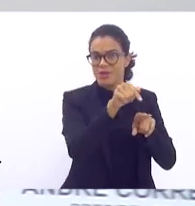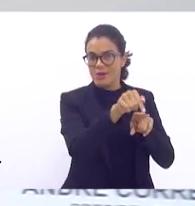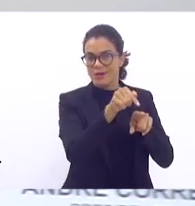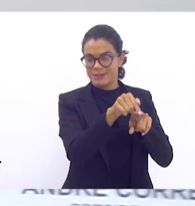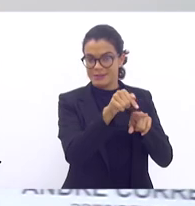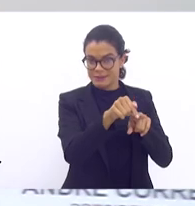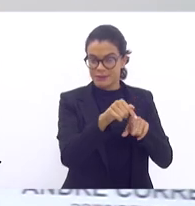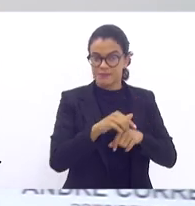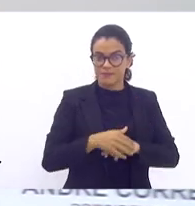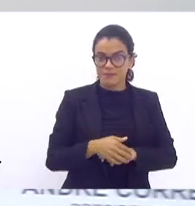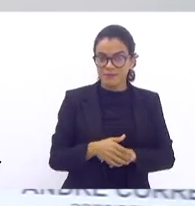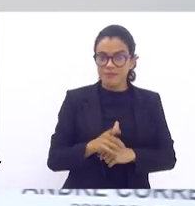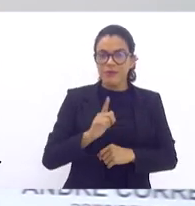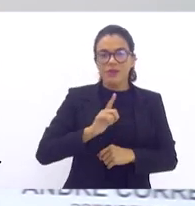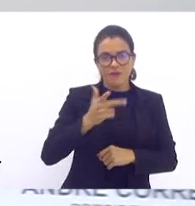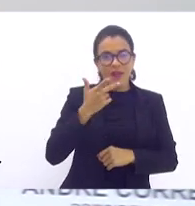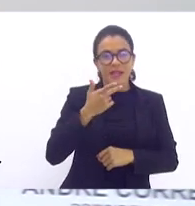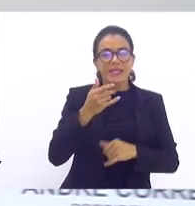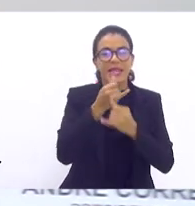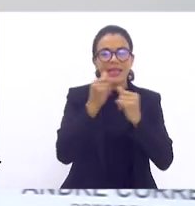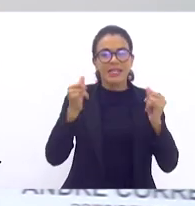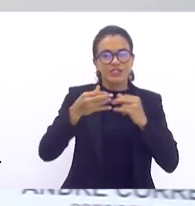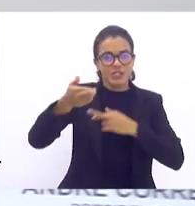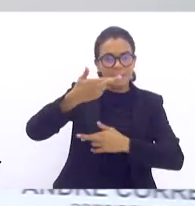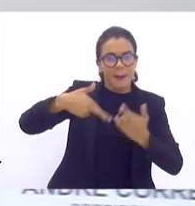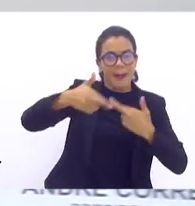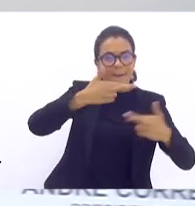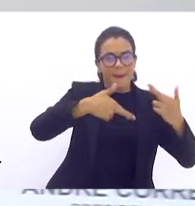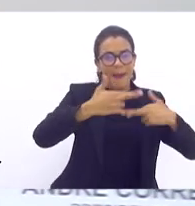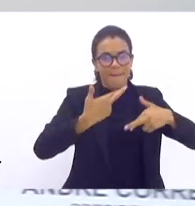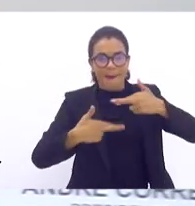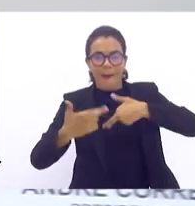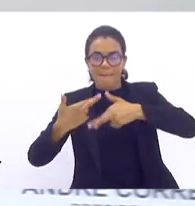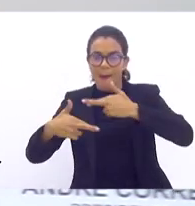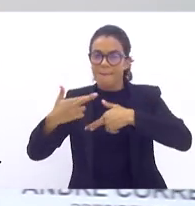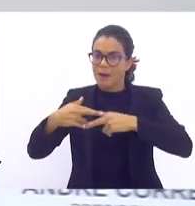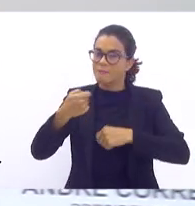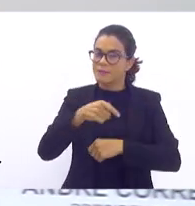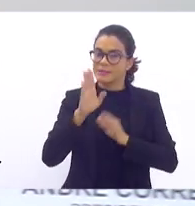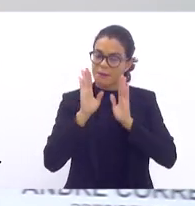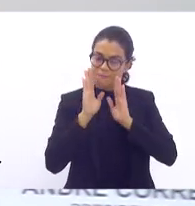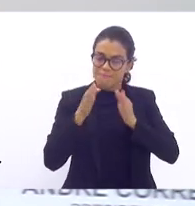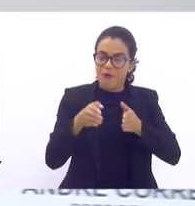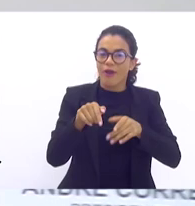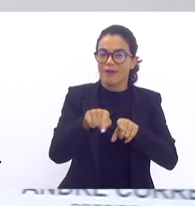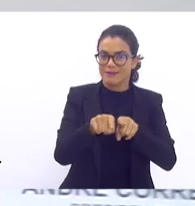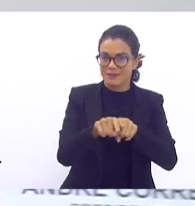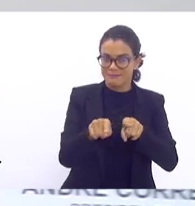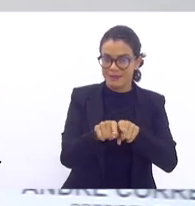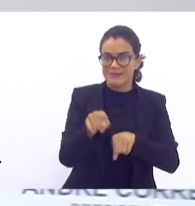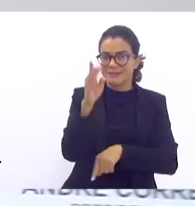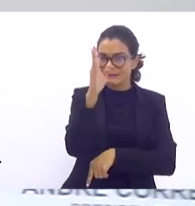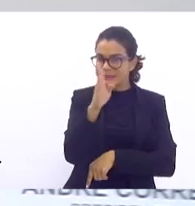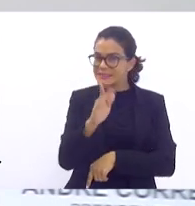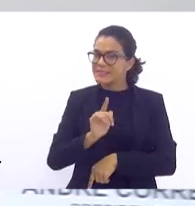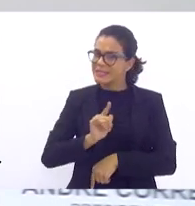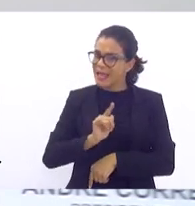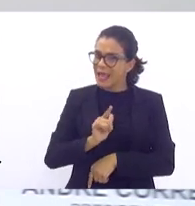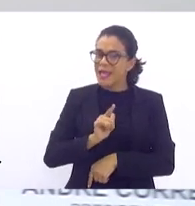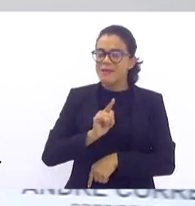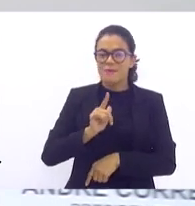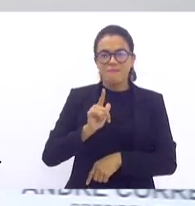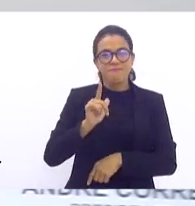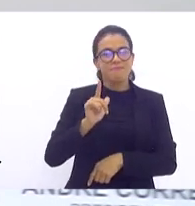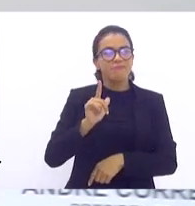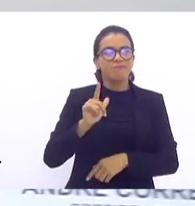eu já falei aqui de energia renováveis eu acho que a gente precisa avançar nessa falta o Brasil tem tudo para ser